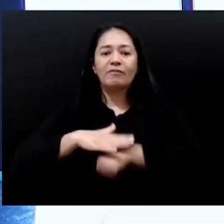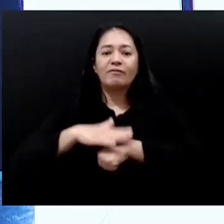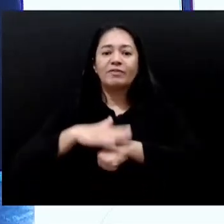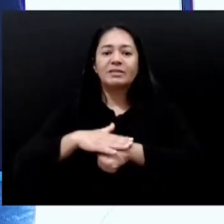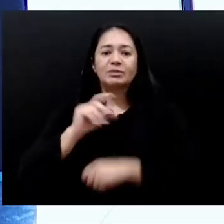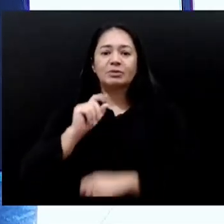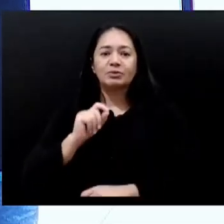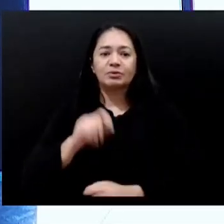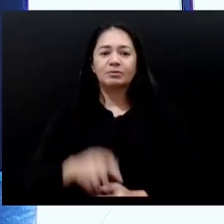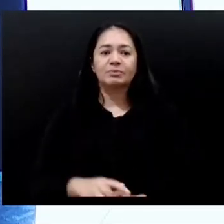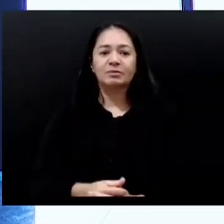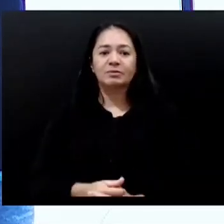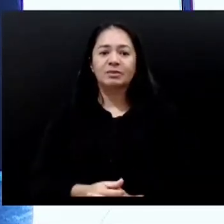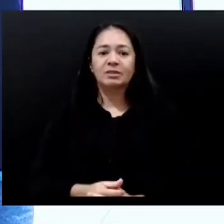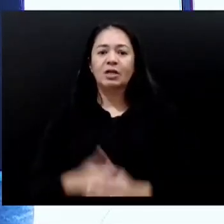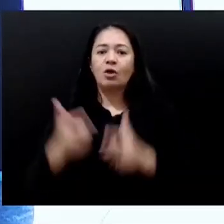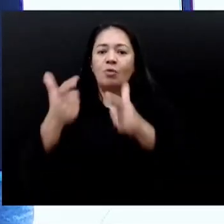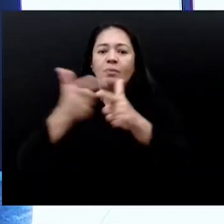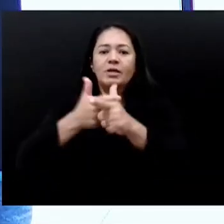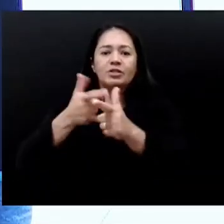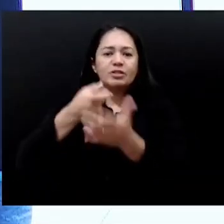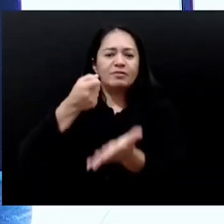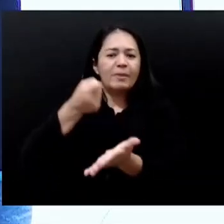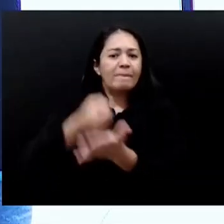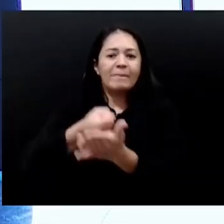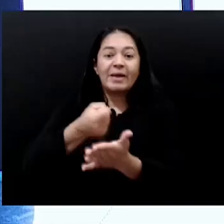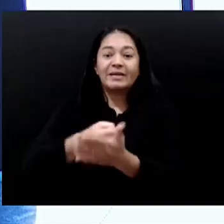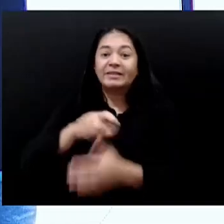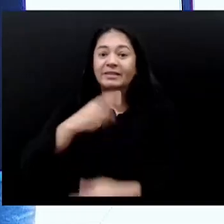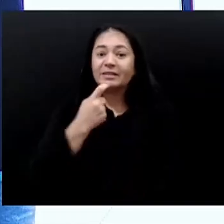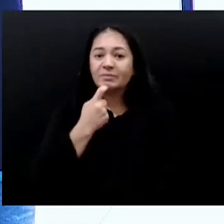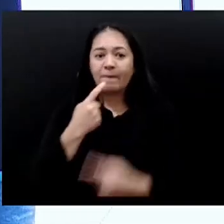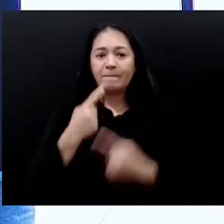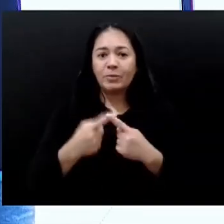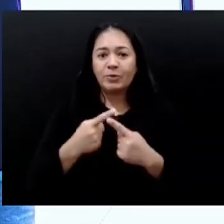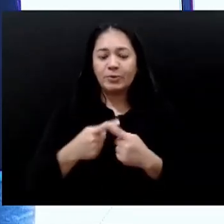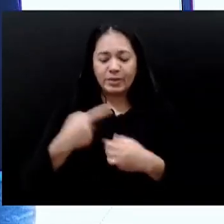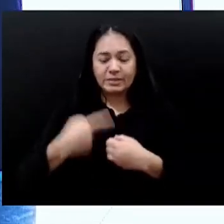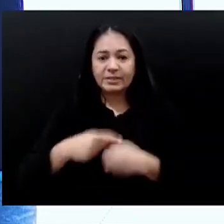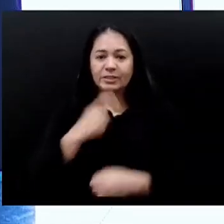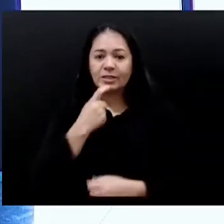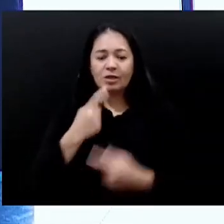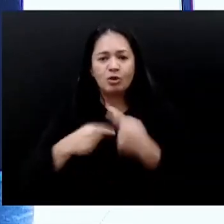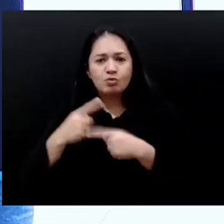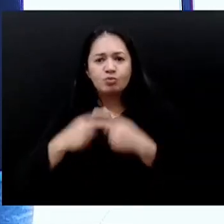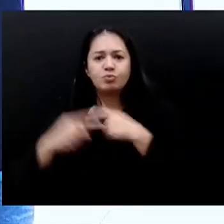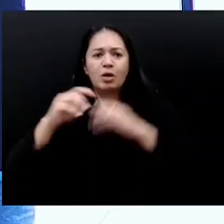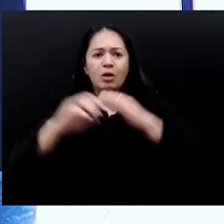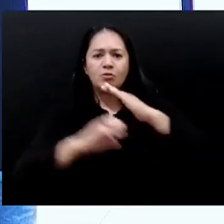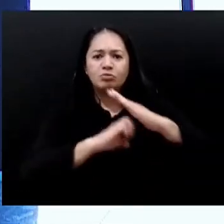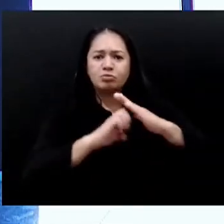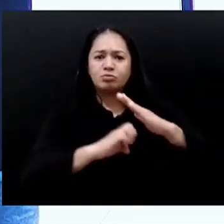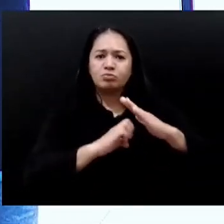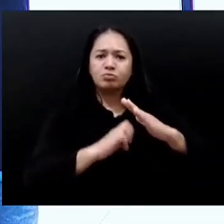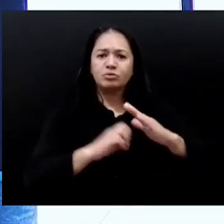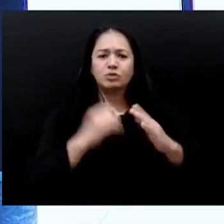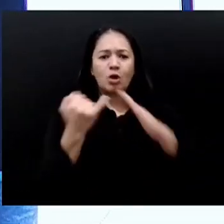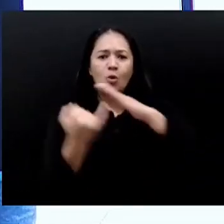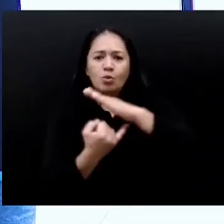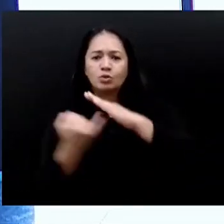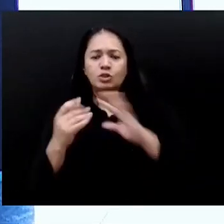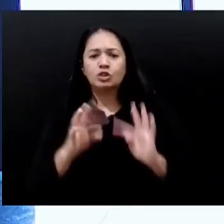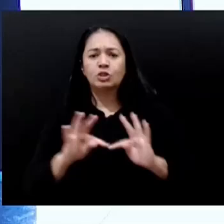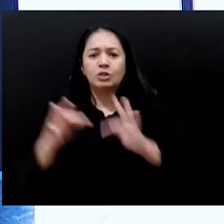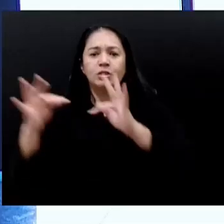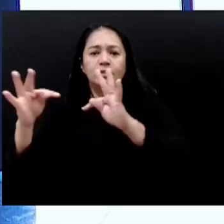dívida histórica com a cidade. A cidade desenvolveu as suas empresas, os seus institutos de tecnologia e hoje a